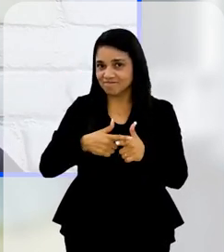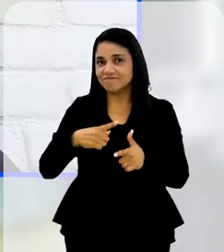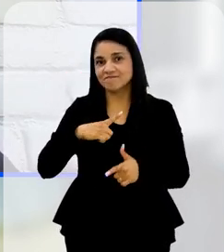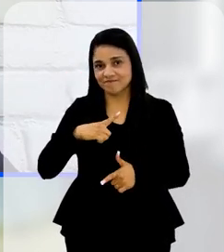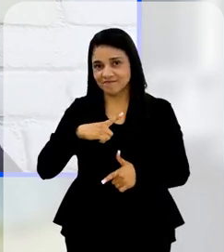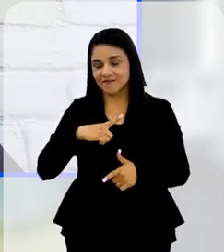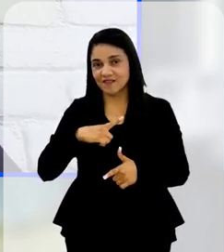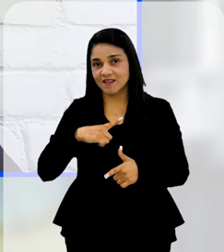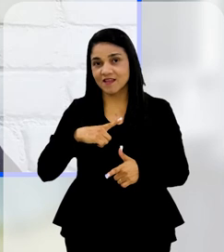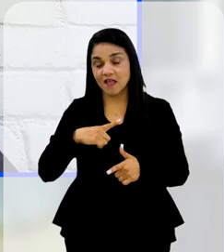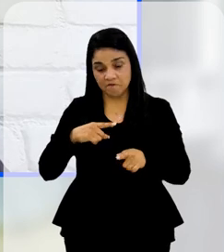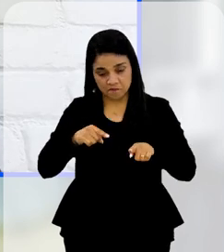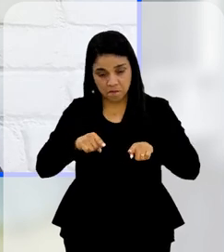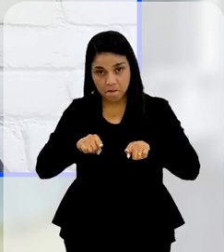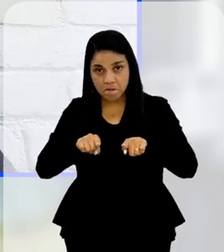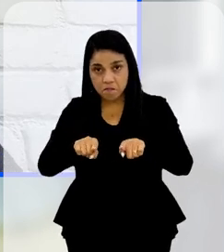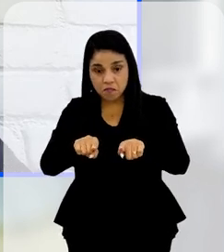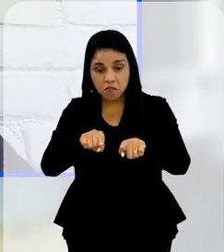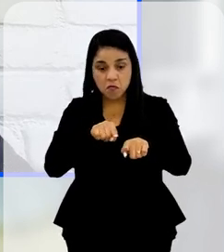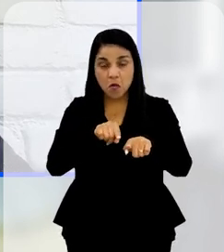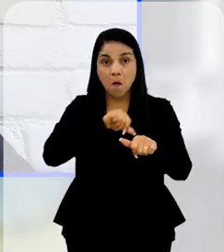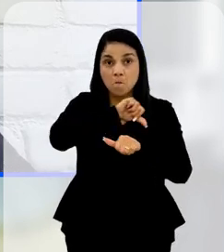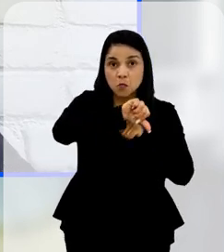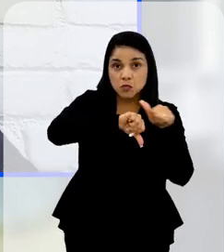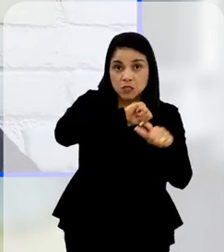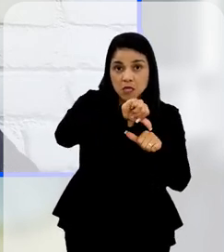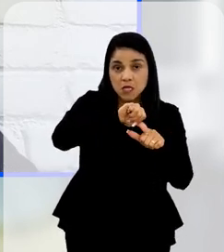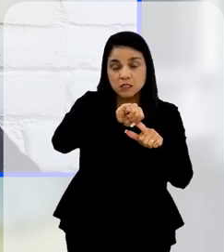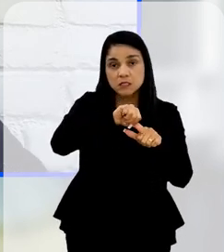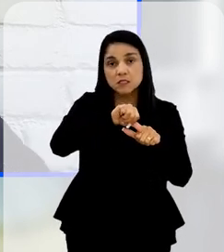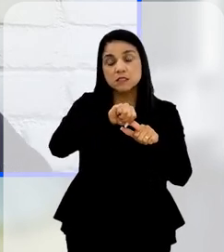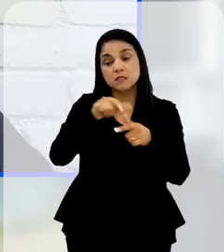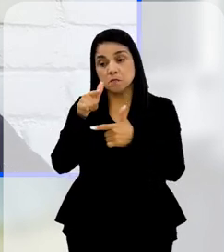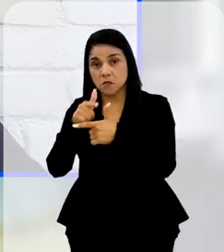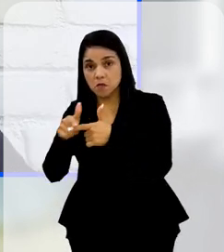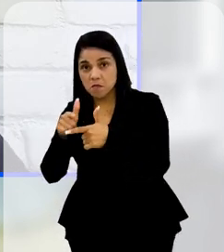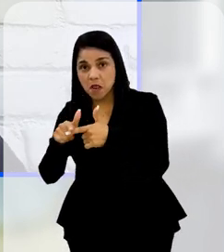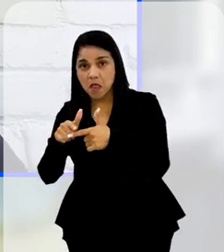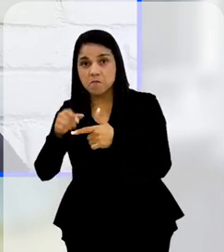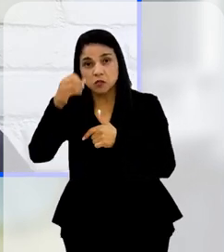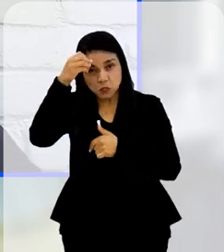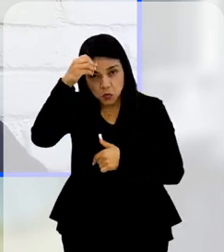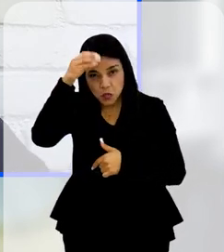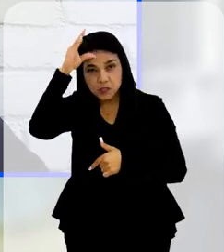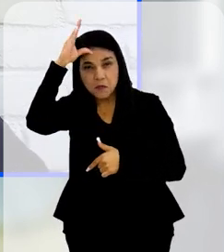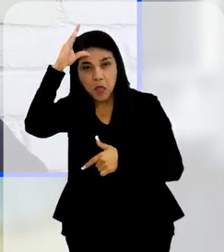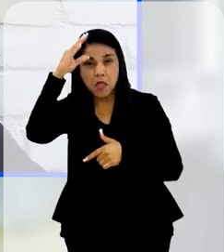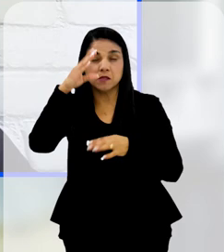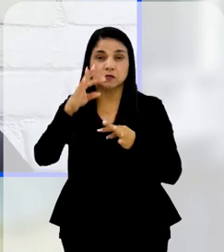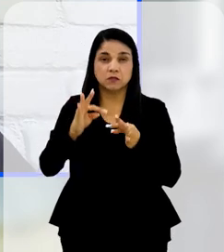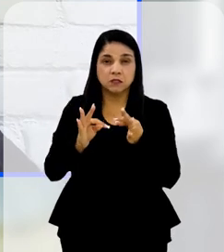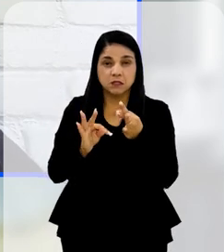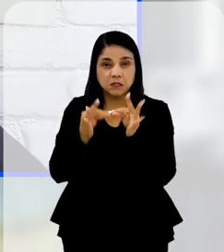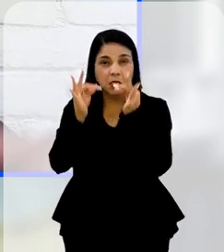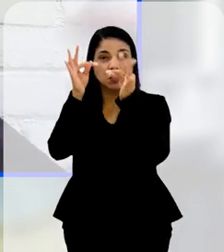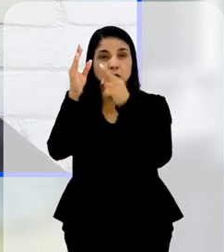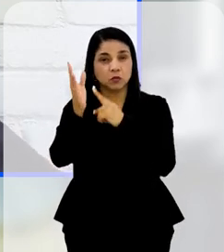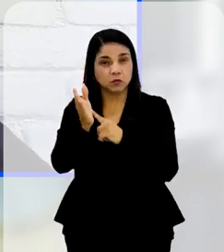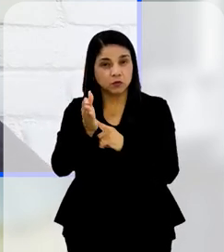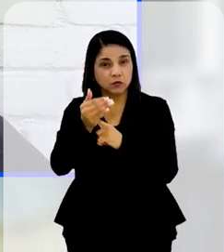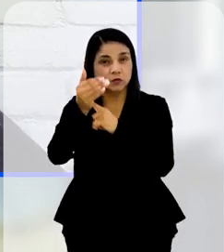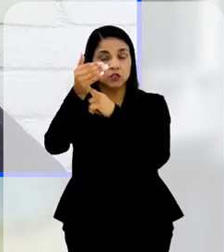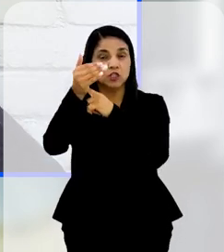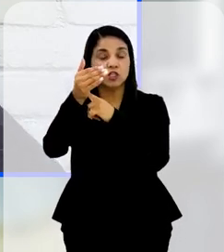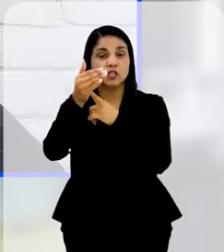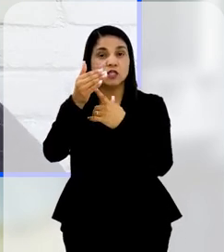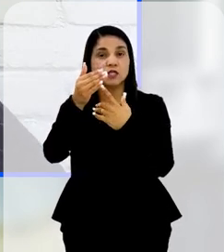as coisas estão acontecendo, mudanças na área de conhecimento, mudanças tecnológicas, mudanças no